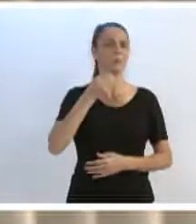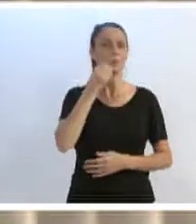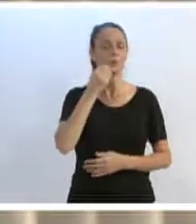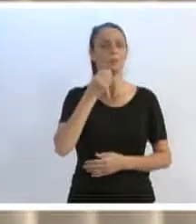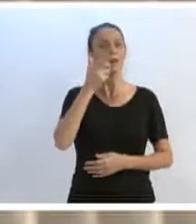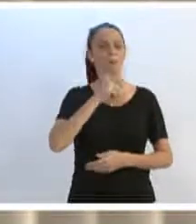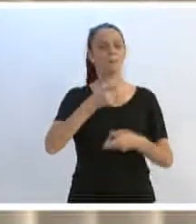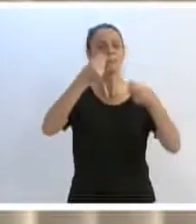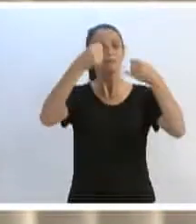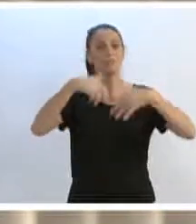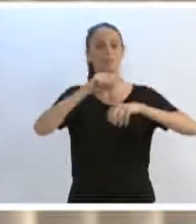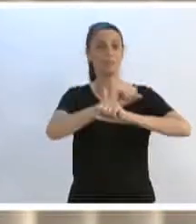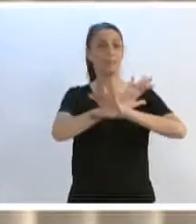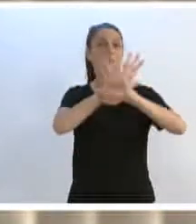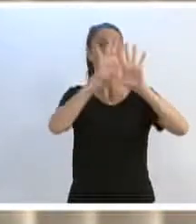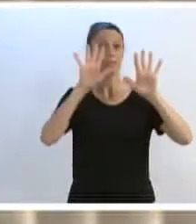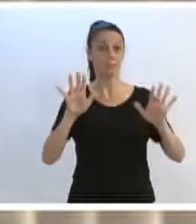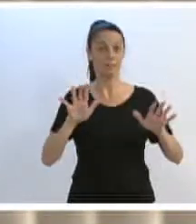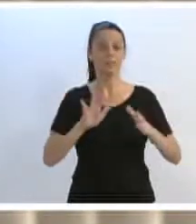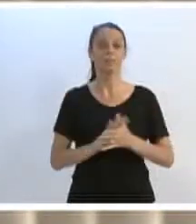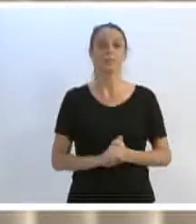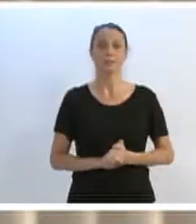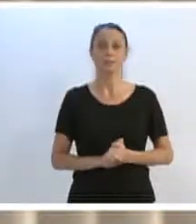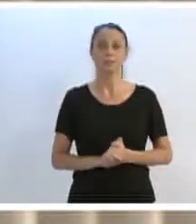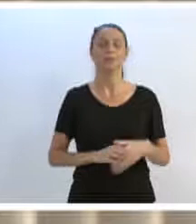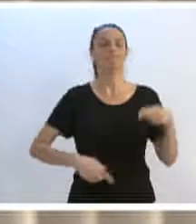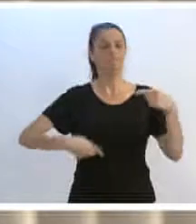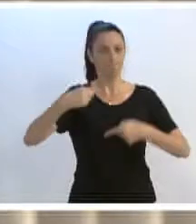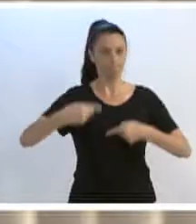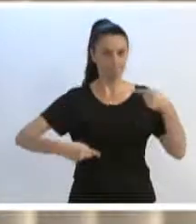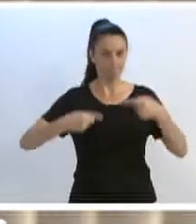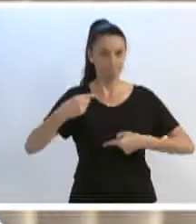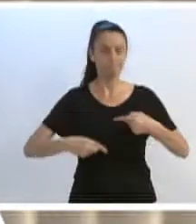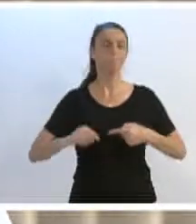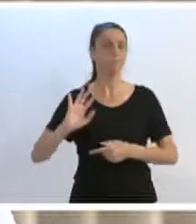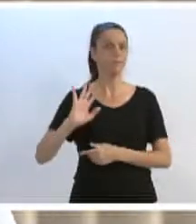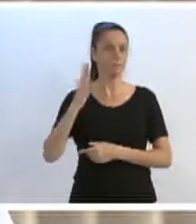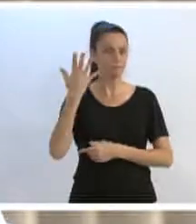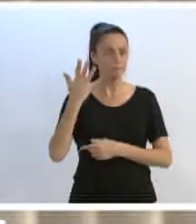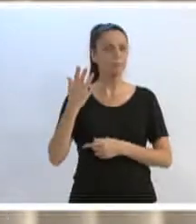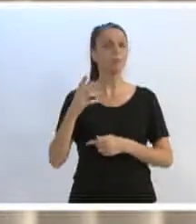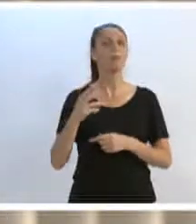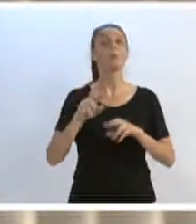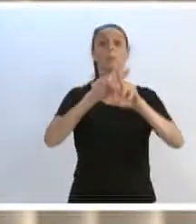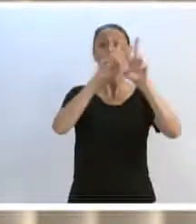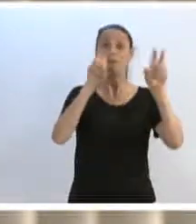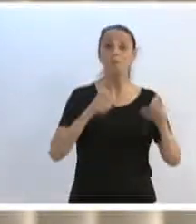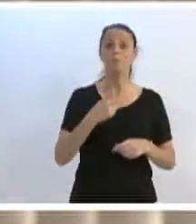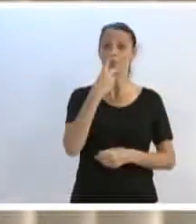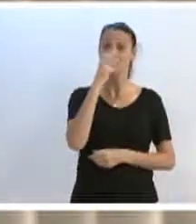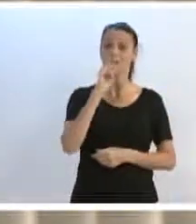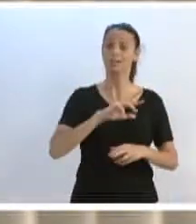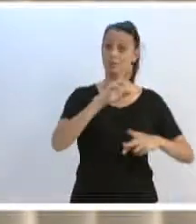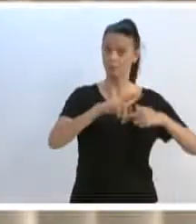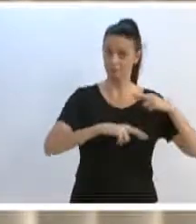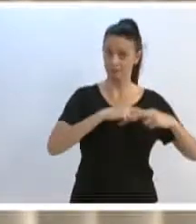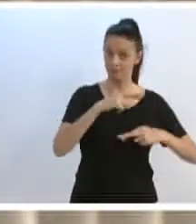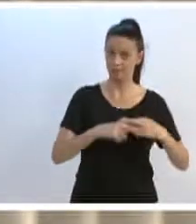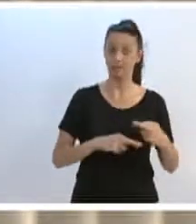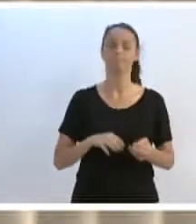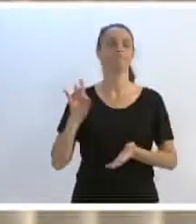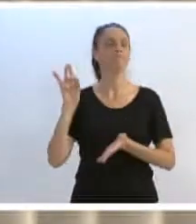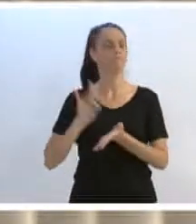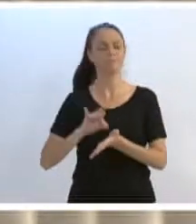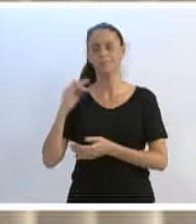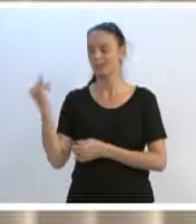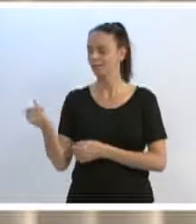pouco toda essa discussão que está acontecendo com relação ao lixo reciclado na nossa cidade. É extremamente